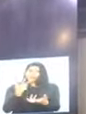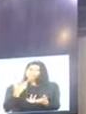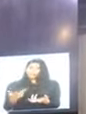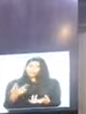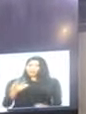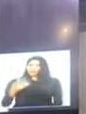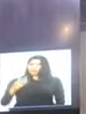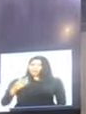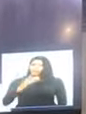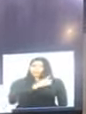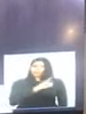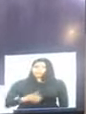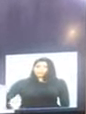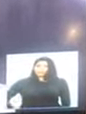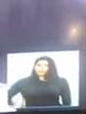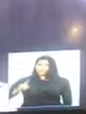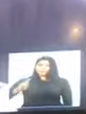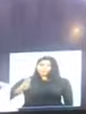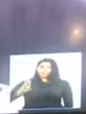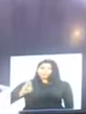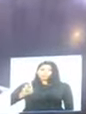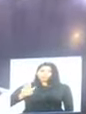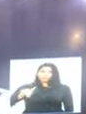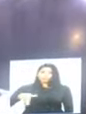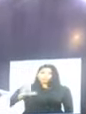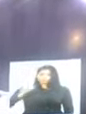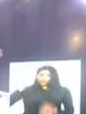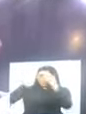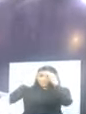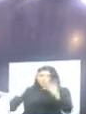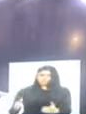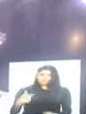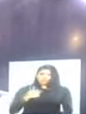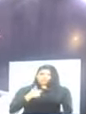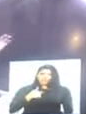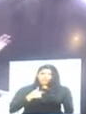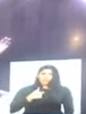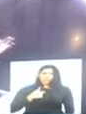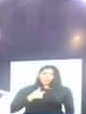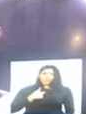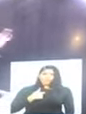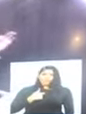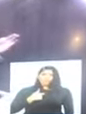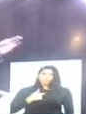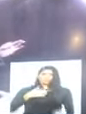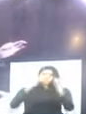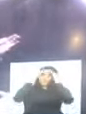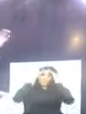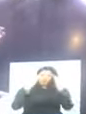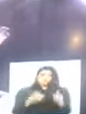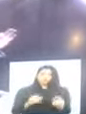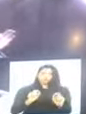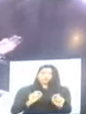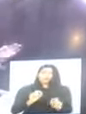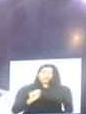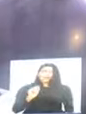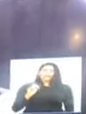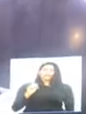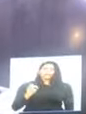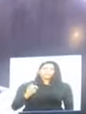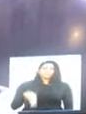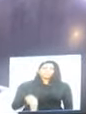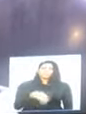deputado Bruno Gonçalves, com todo respeito e admiração, eu admiro muito a administração do